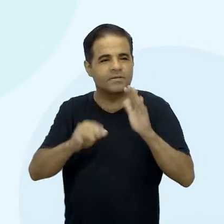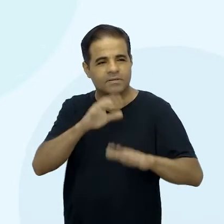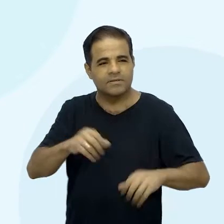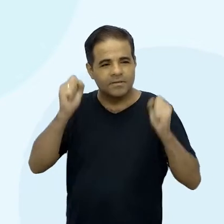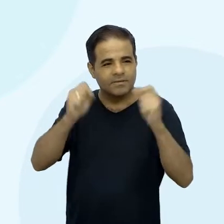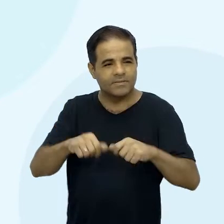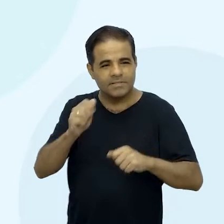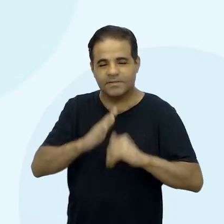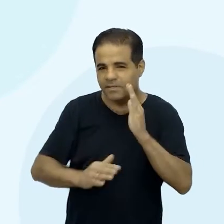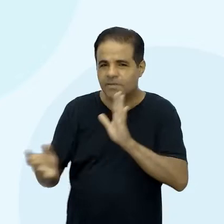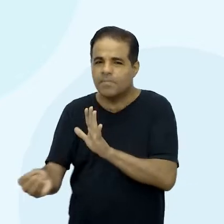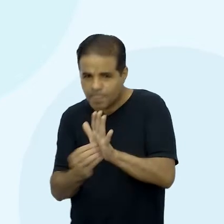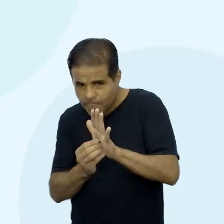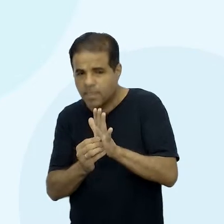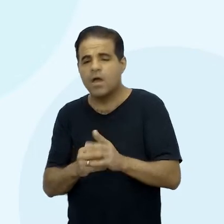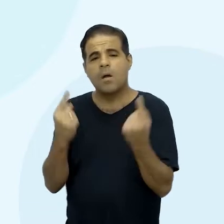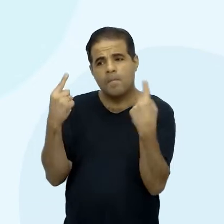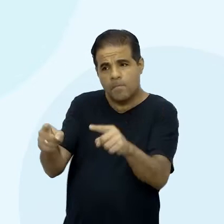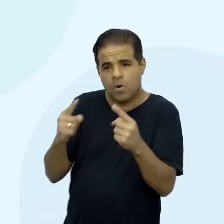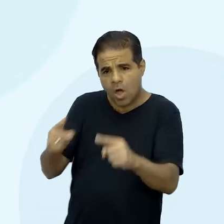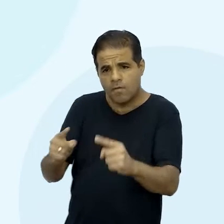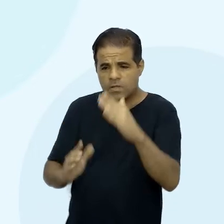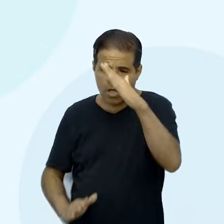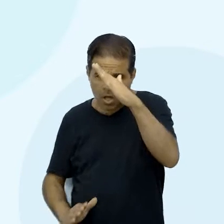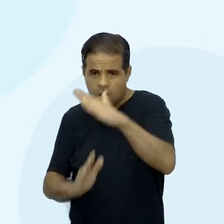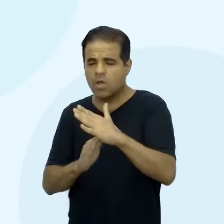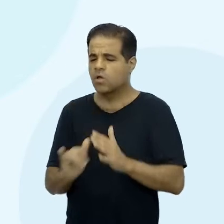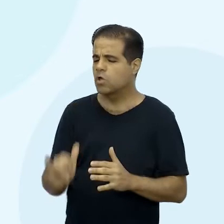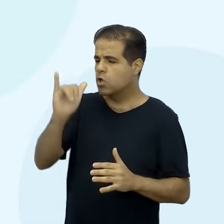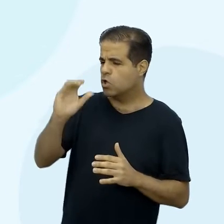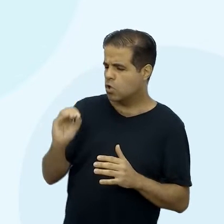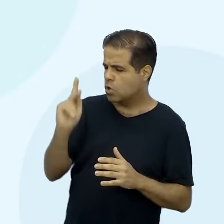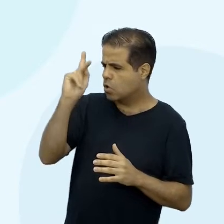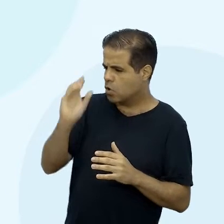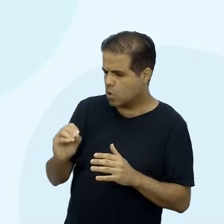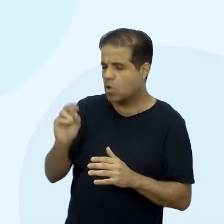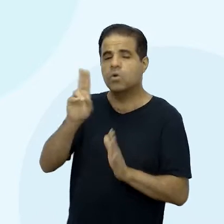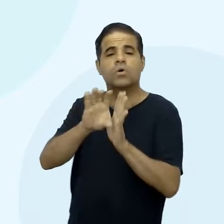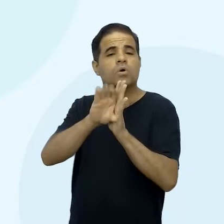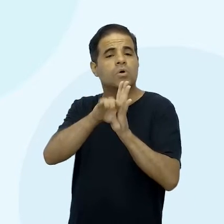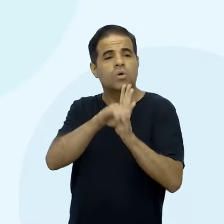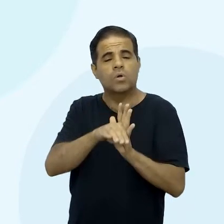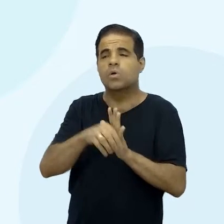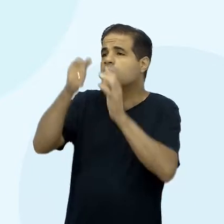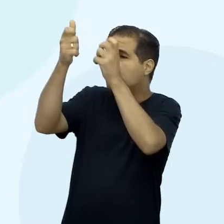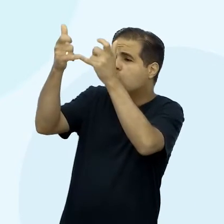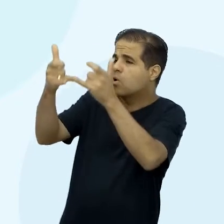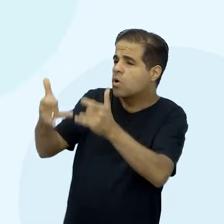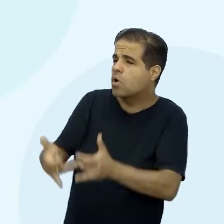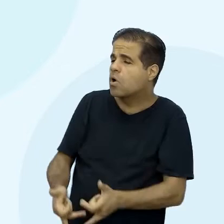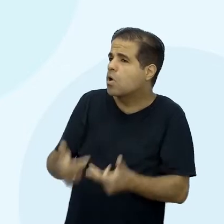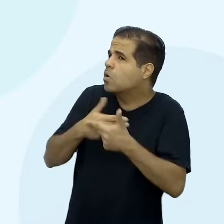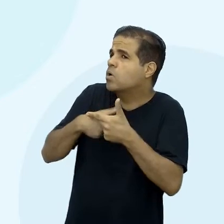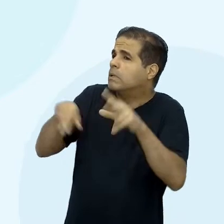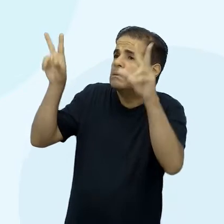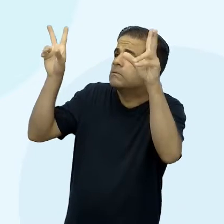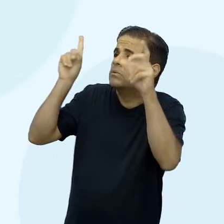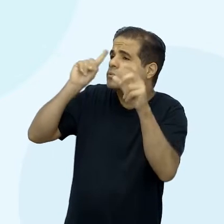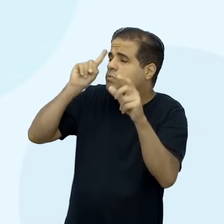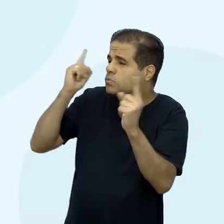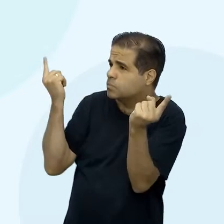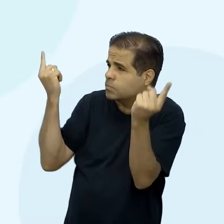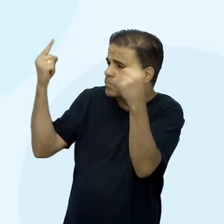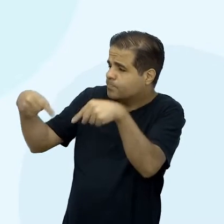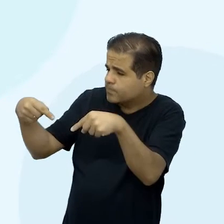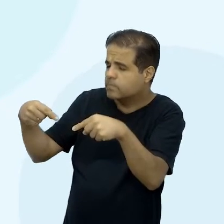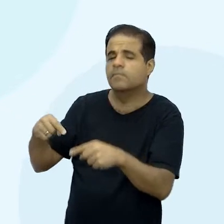performática também. Provocadores sem limites, Yoko se utilizou da arte conceitual para indagar sobre questões do cotidiano, desafiando